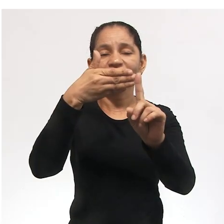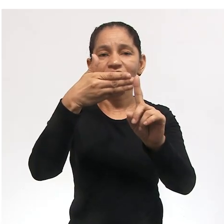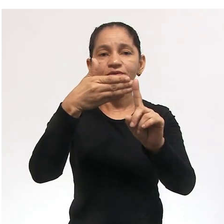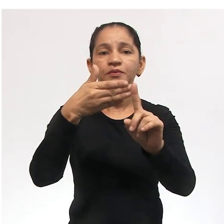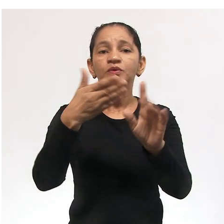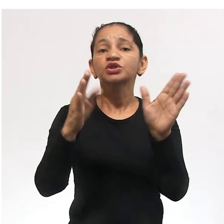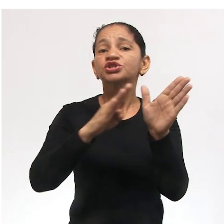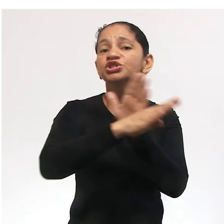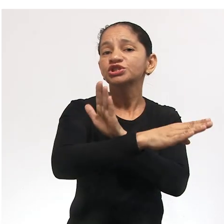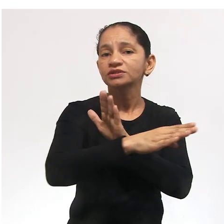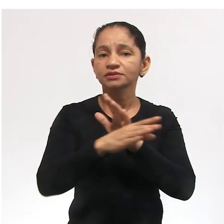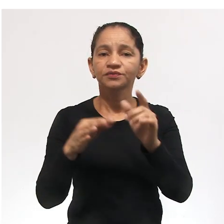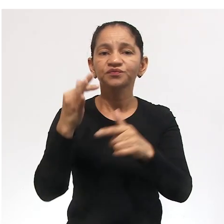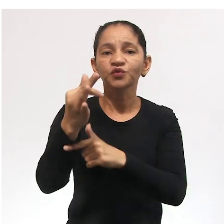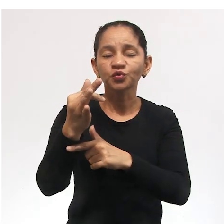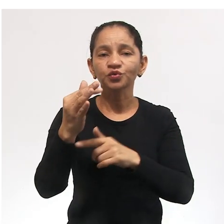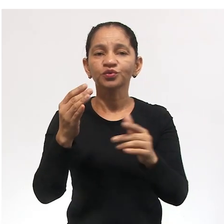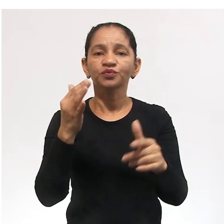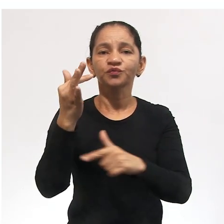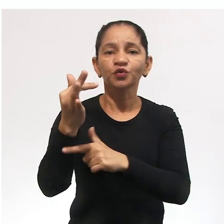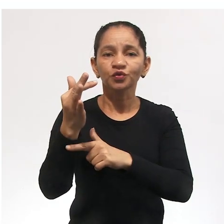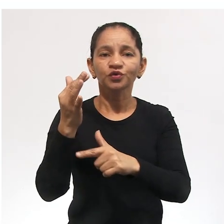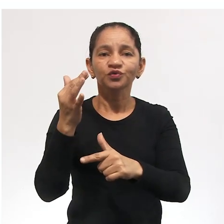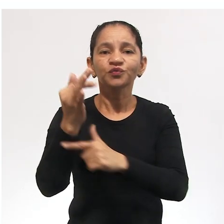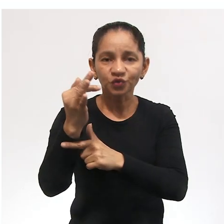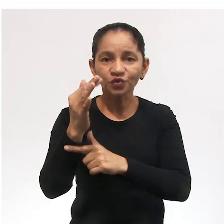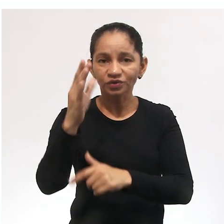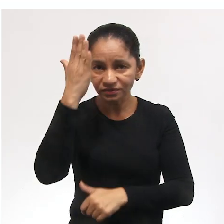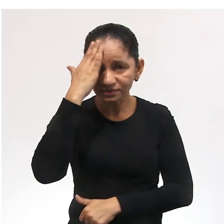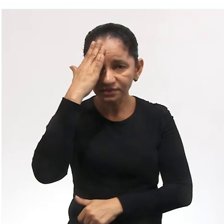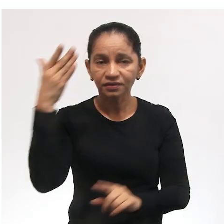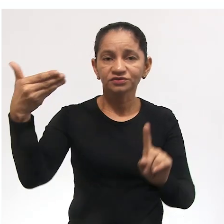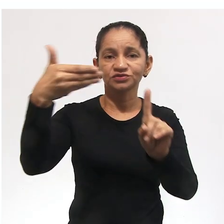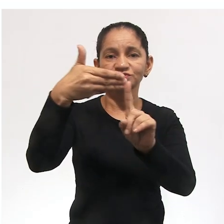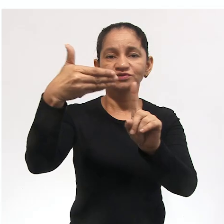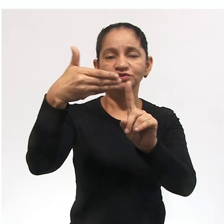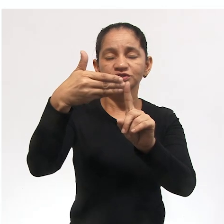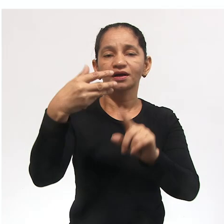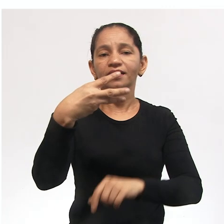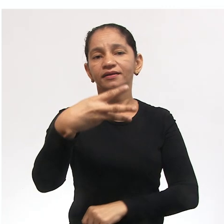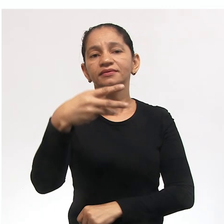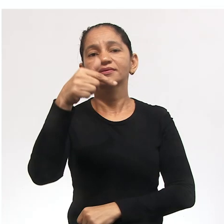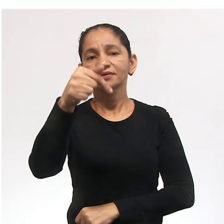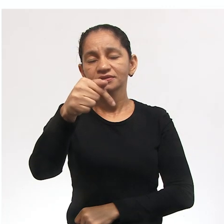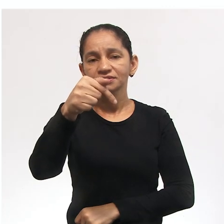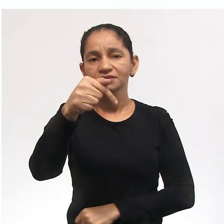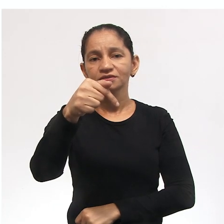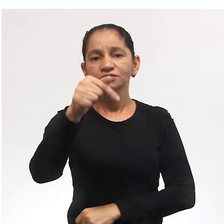com propaganda, salários, despesas com juros, chega ao nosso lucro líquido de